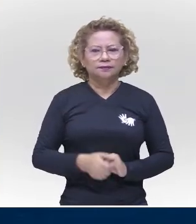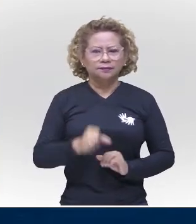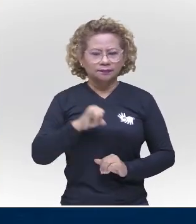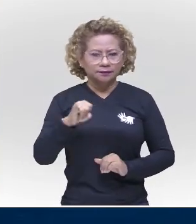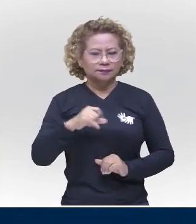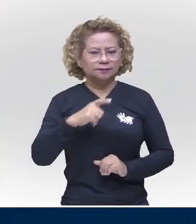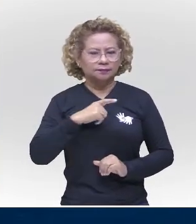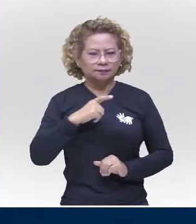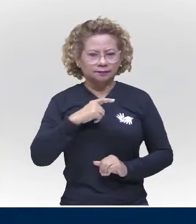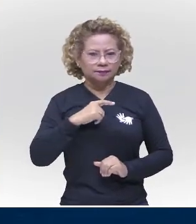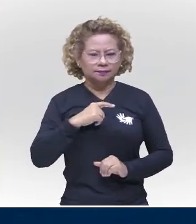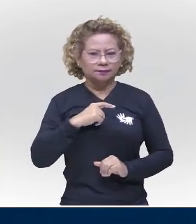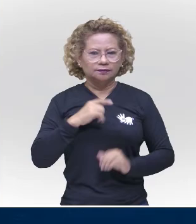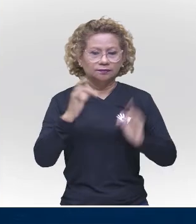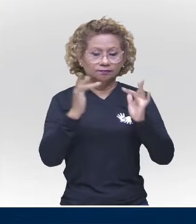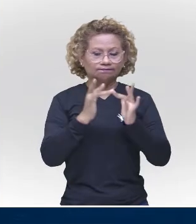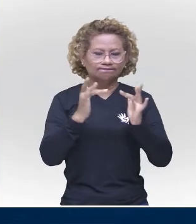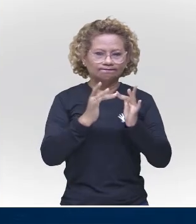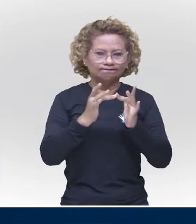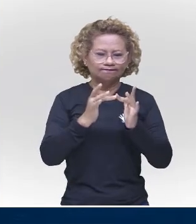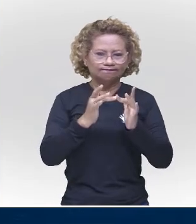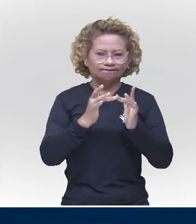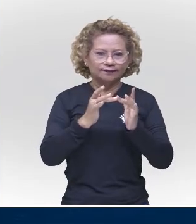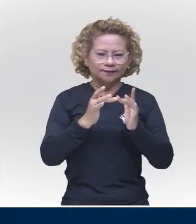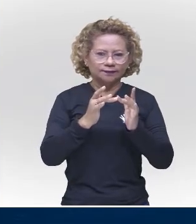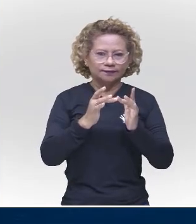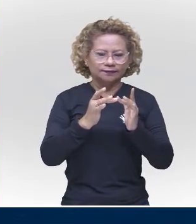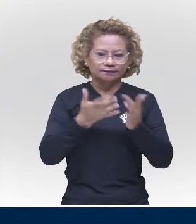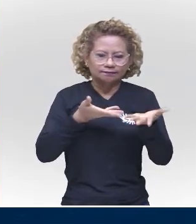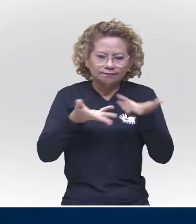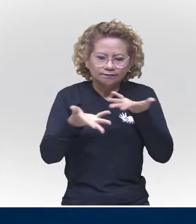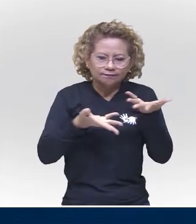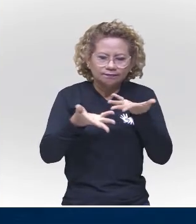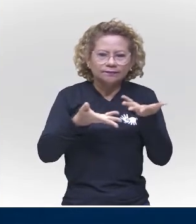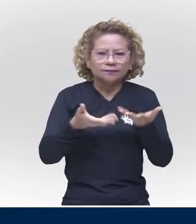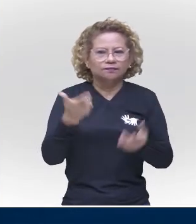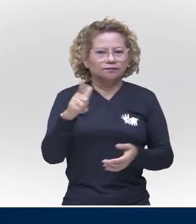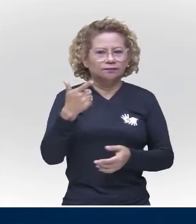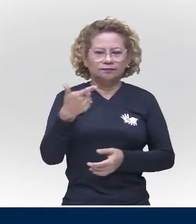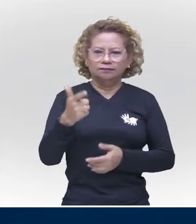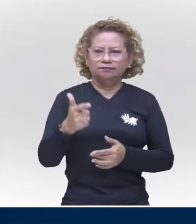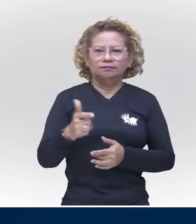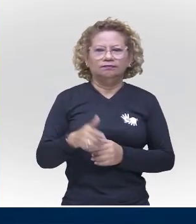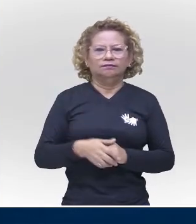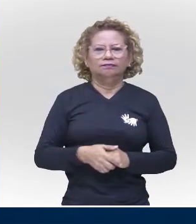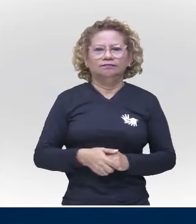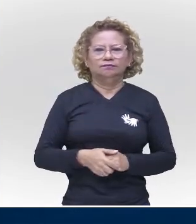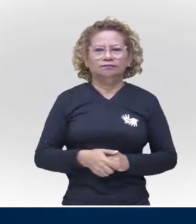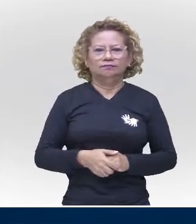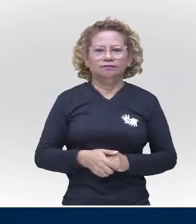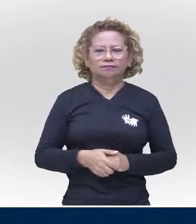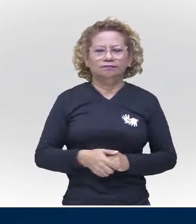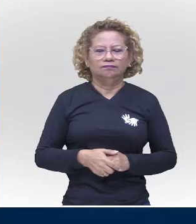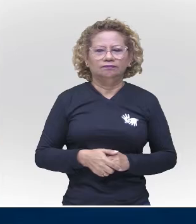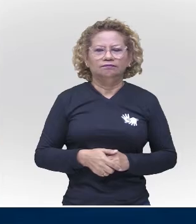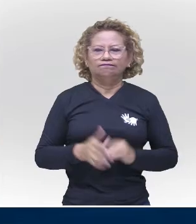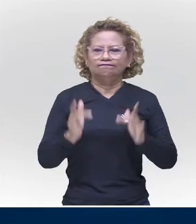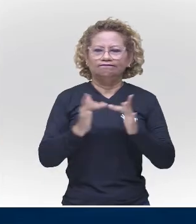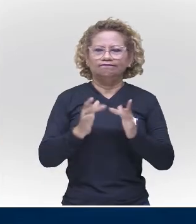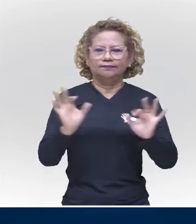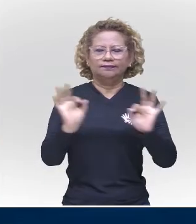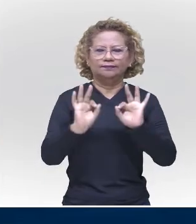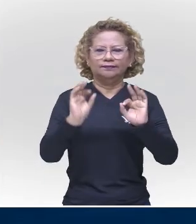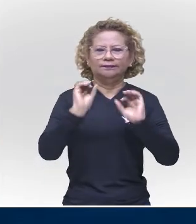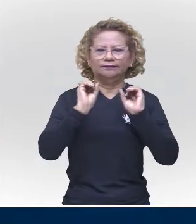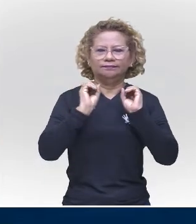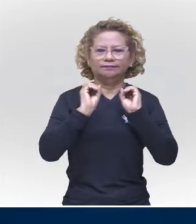direto com o meu adversário, já no sem interação eu não tenho contato nenhum, ou